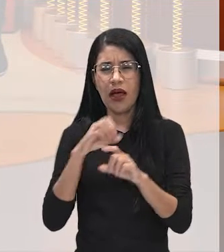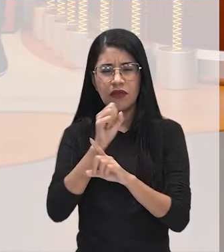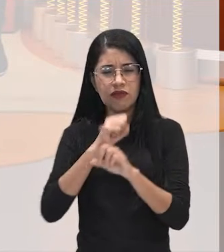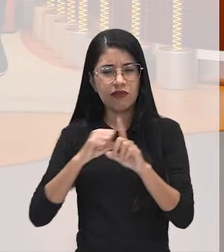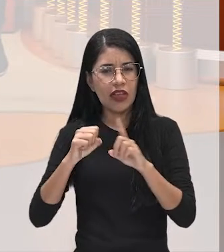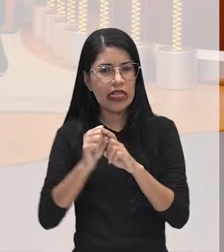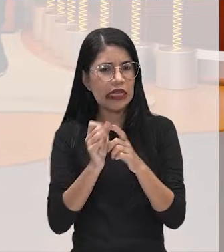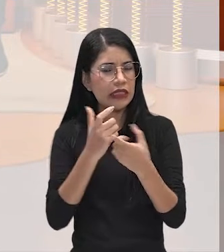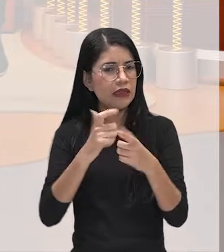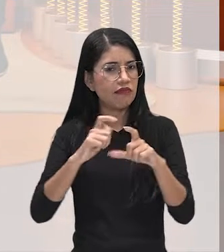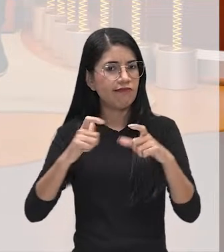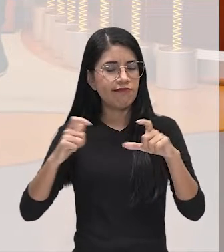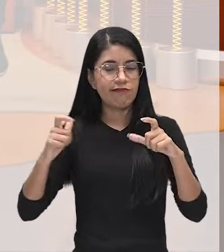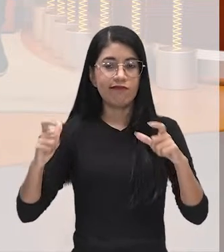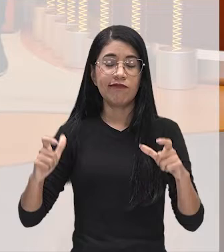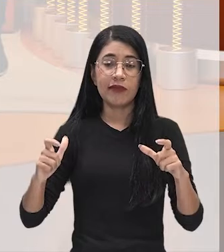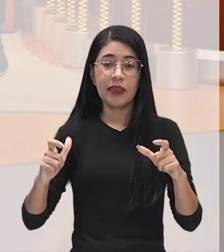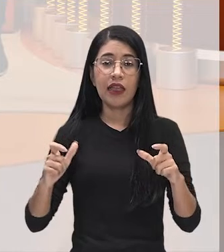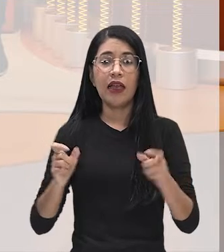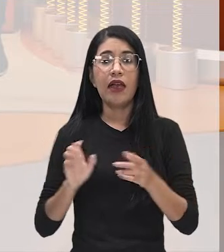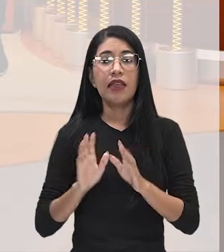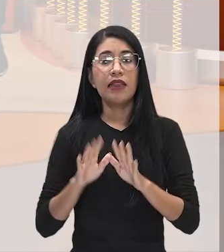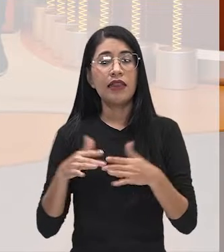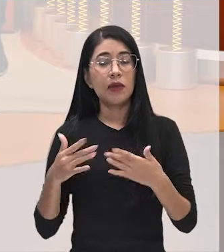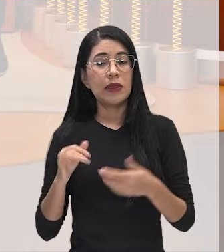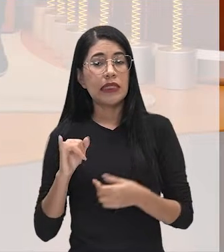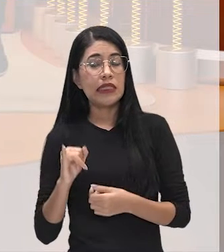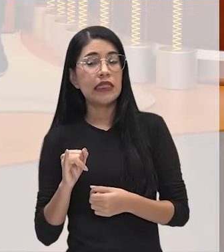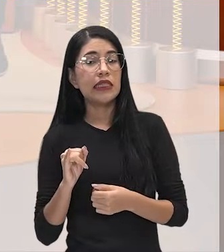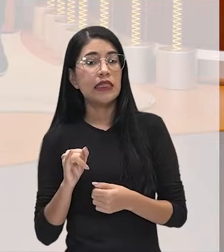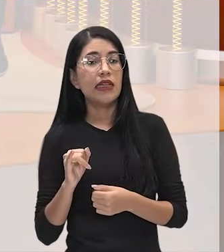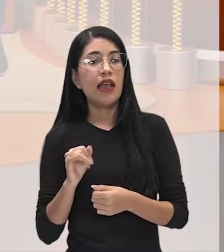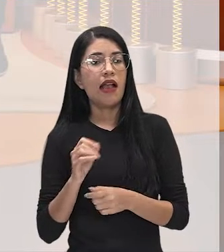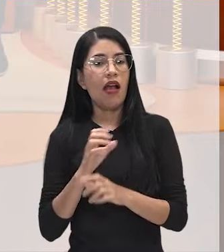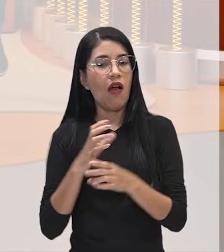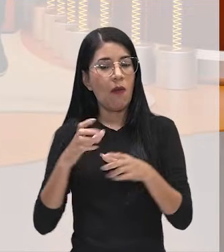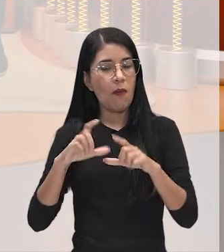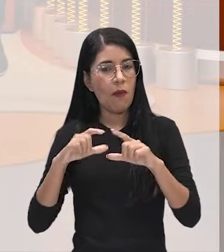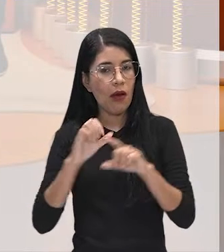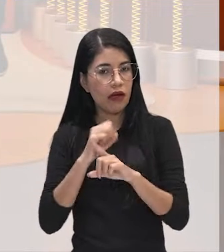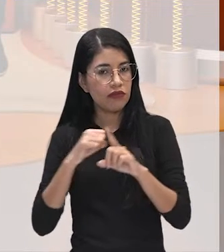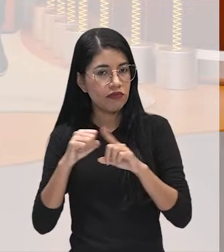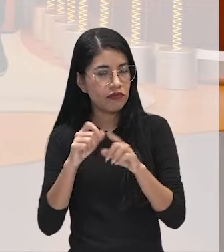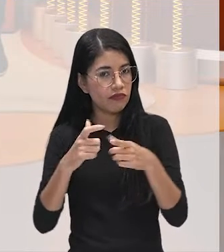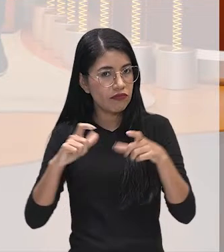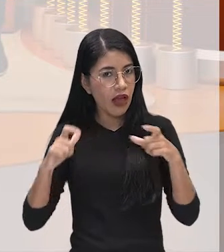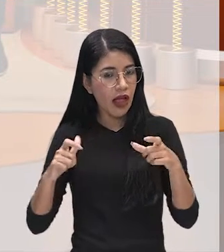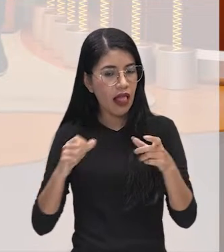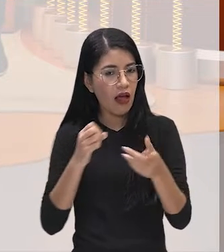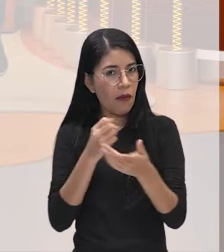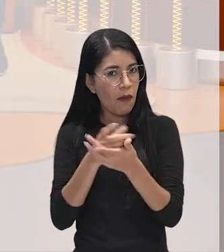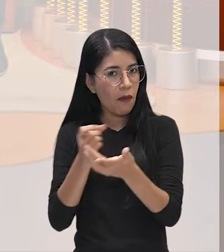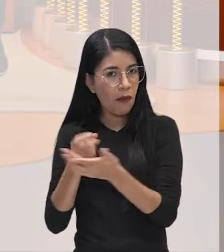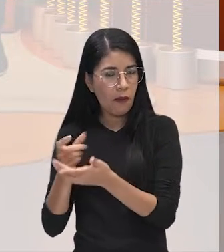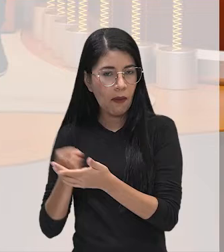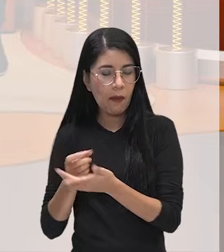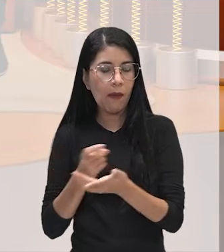se ela é uma grande civilização, ela compra. Lembra, fenícios, povos,